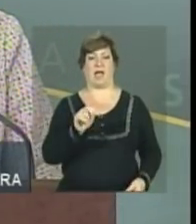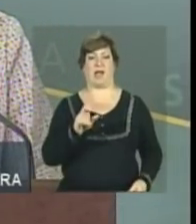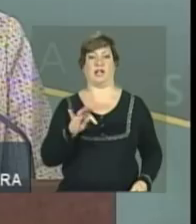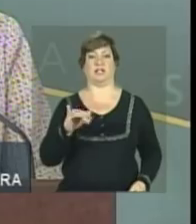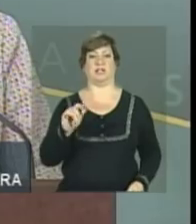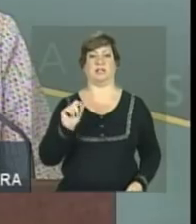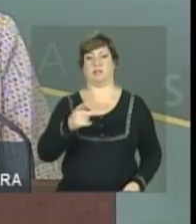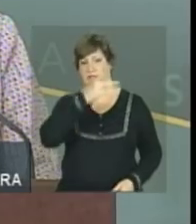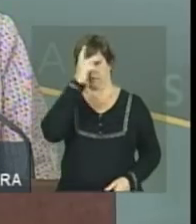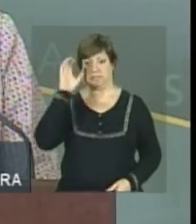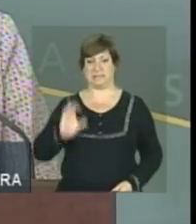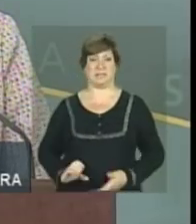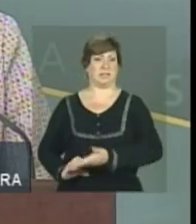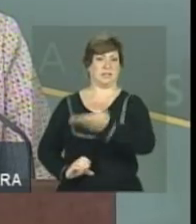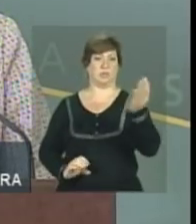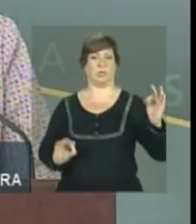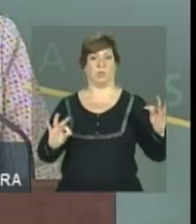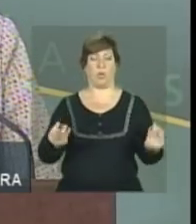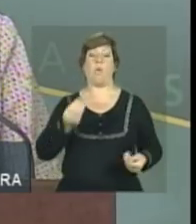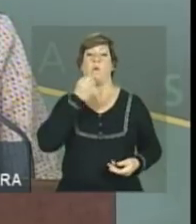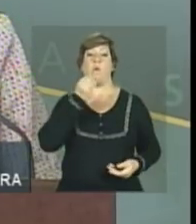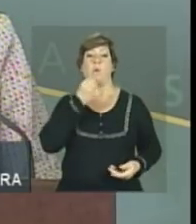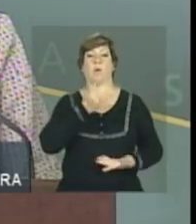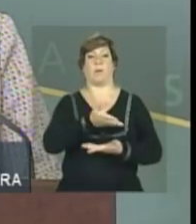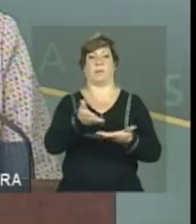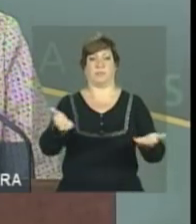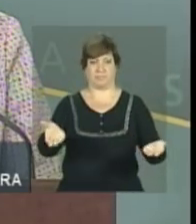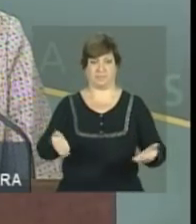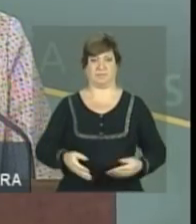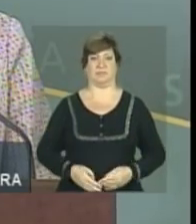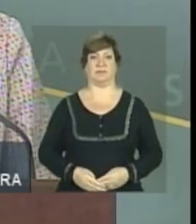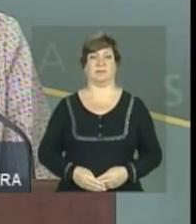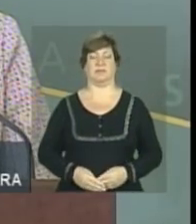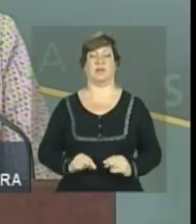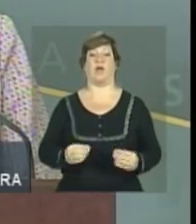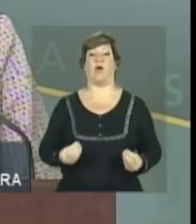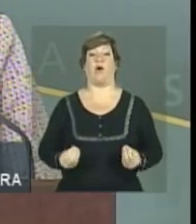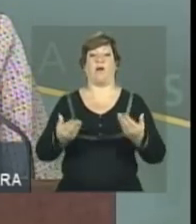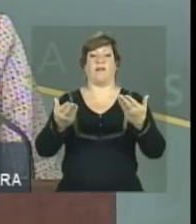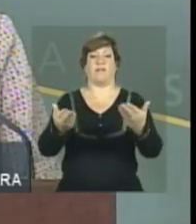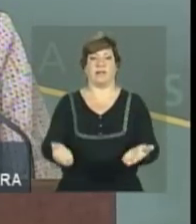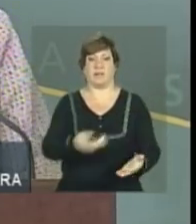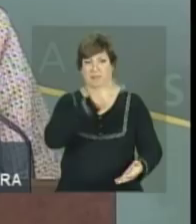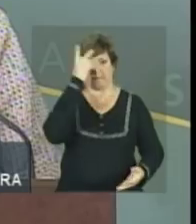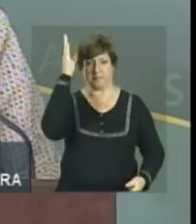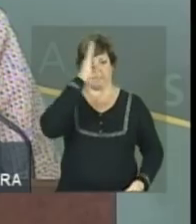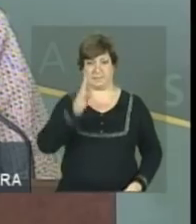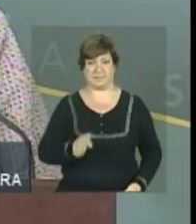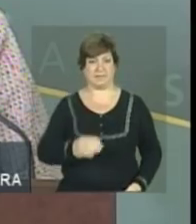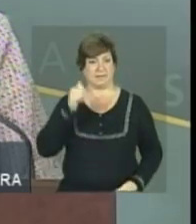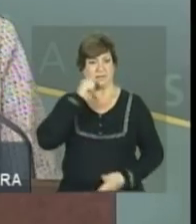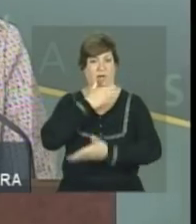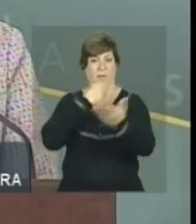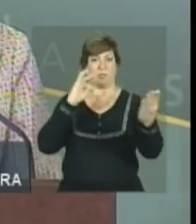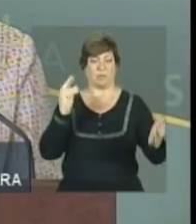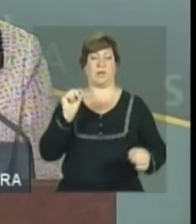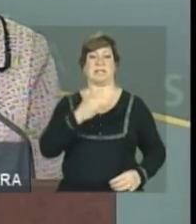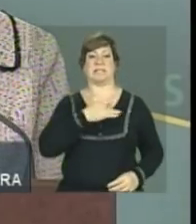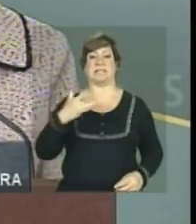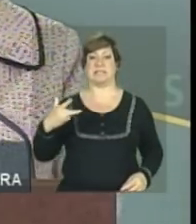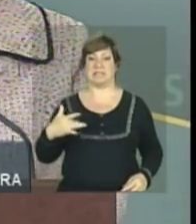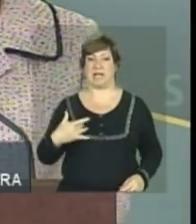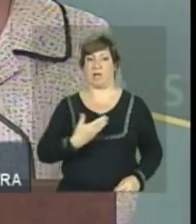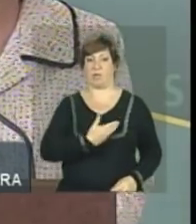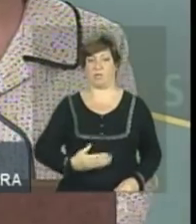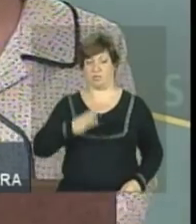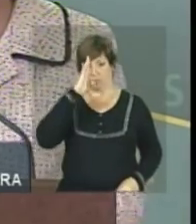cidadãos e cidadãs oportunidades de oferecer aos brasileiros e às brasileiras saúde pública de